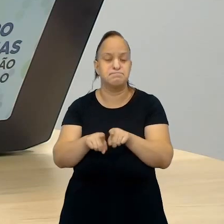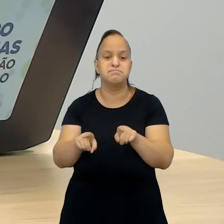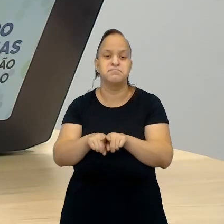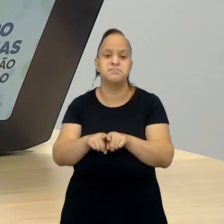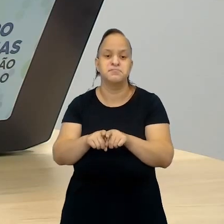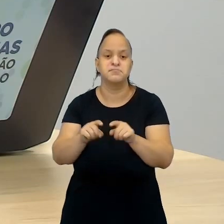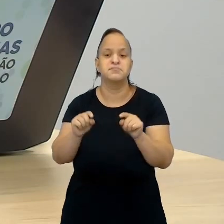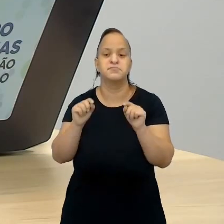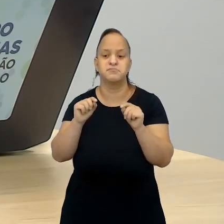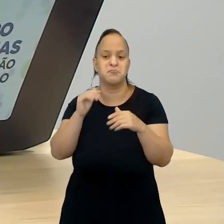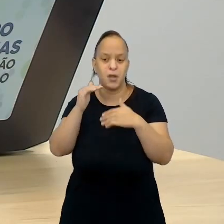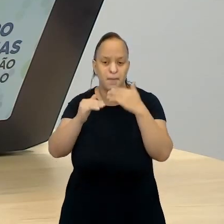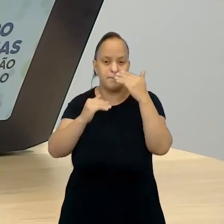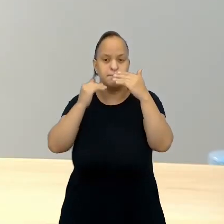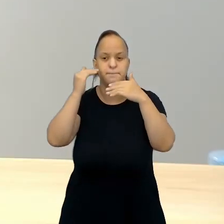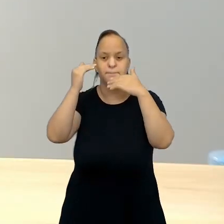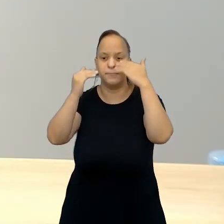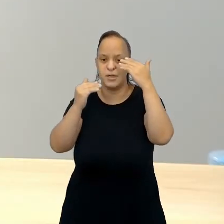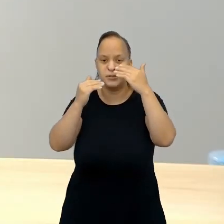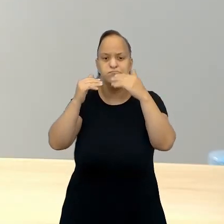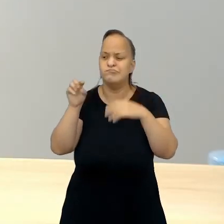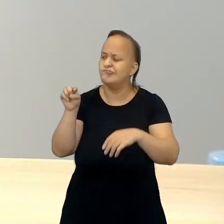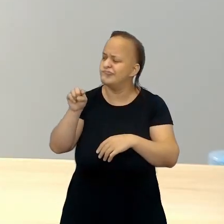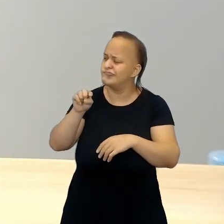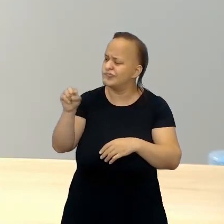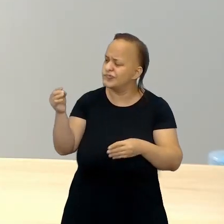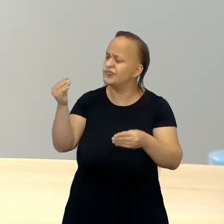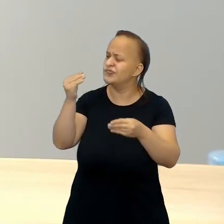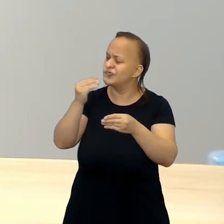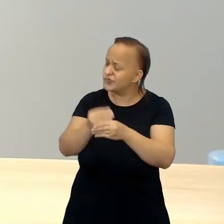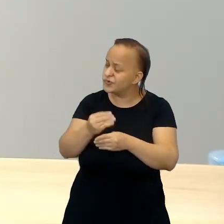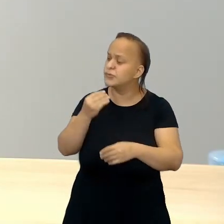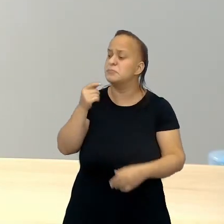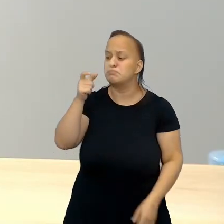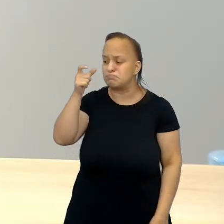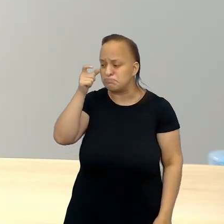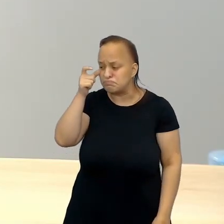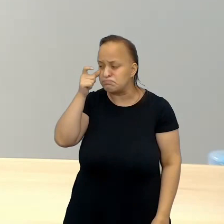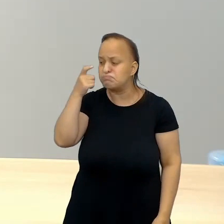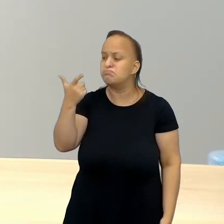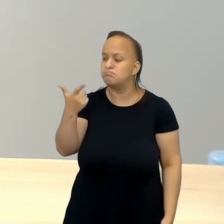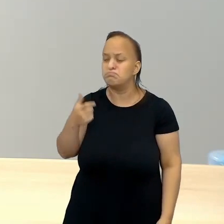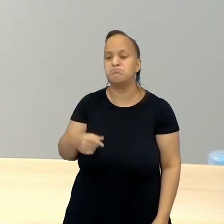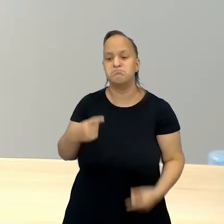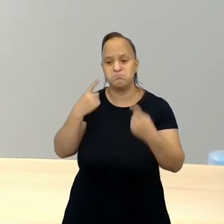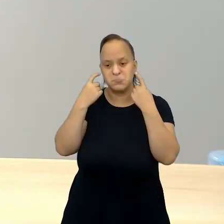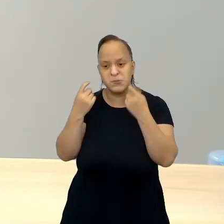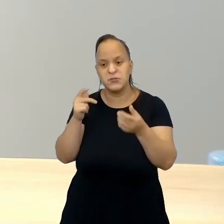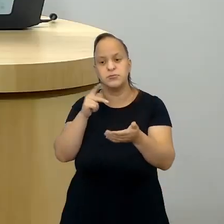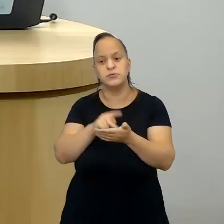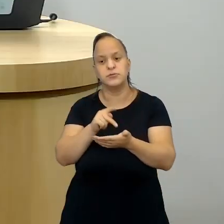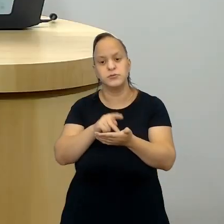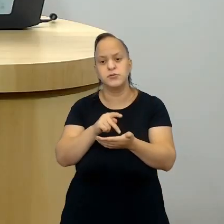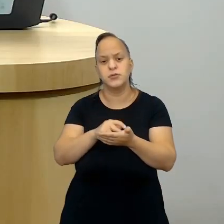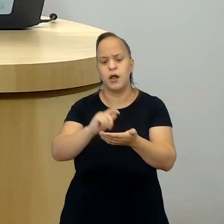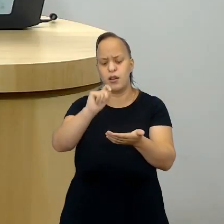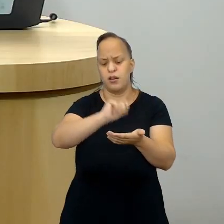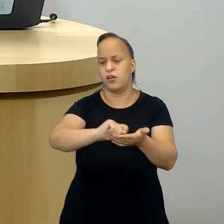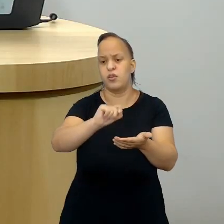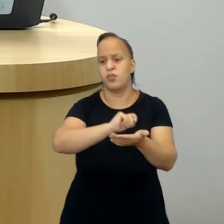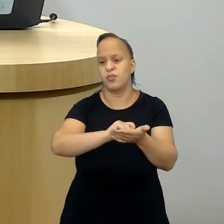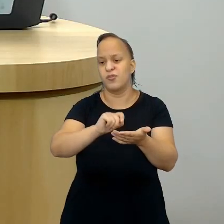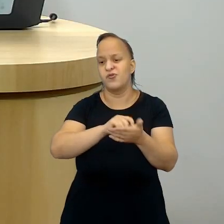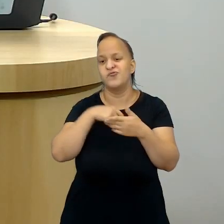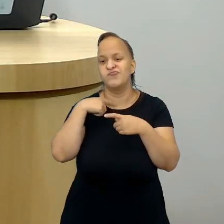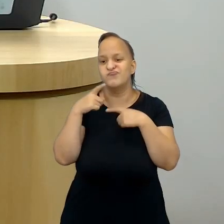Luiz. Nossa, você fez algumas pontuações bastante interessantes. Você falou assim, a gente pode anotar também